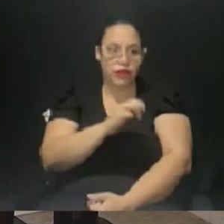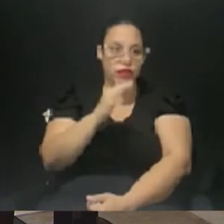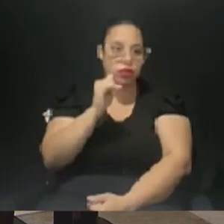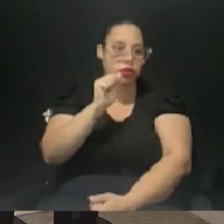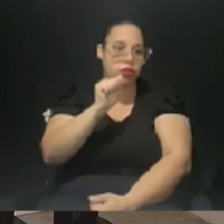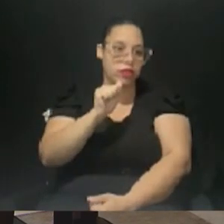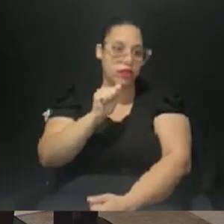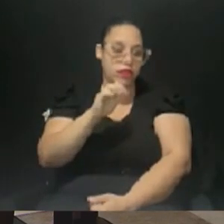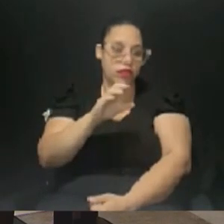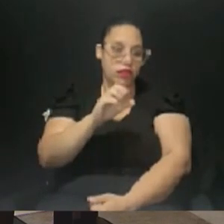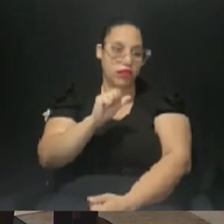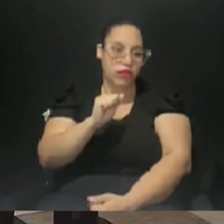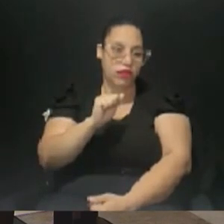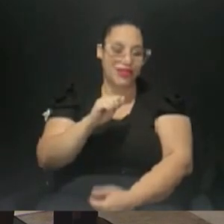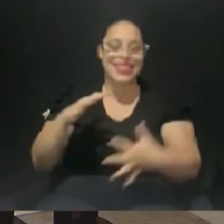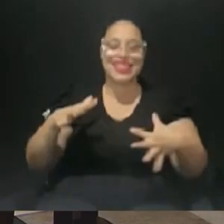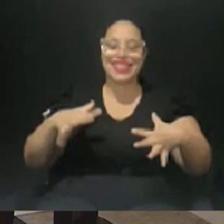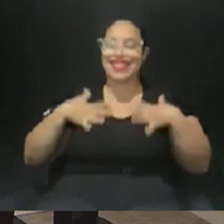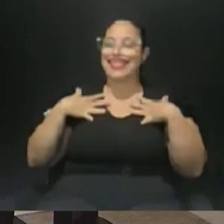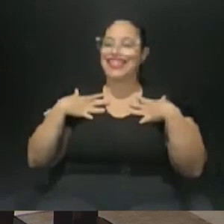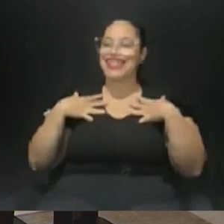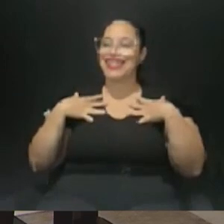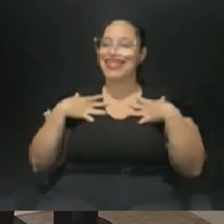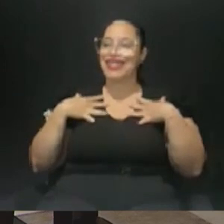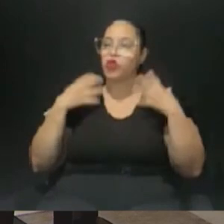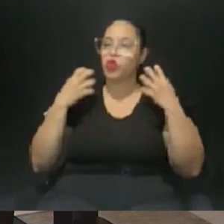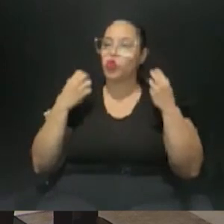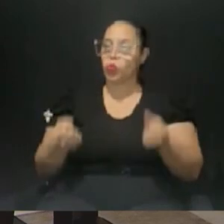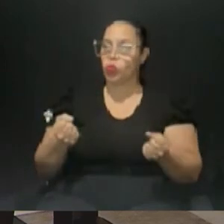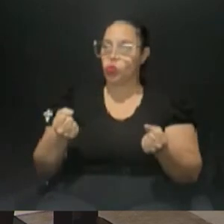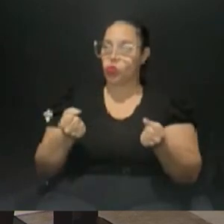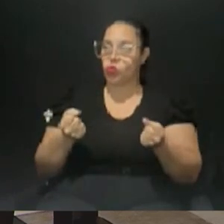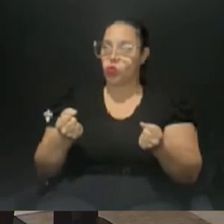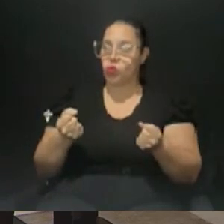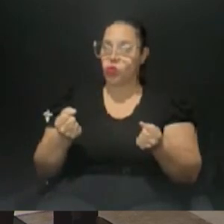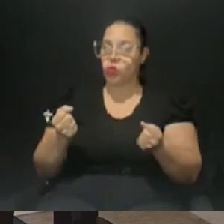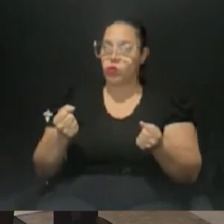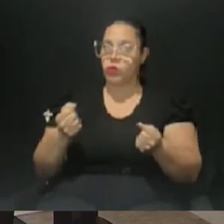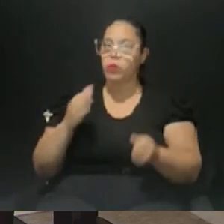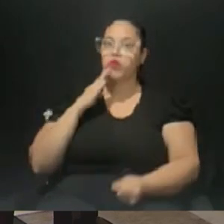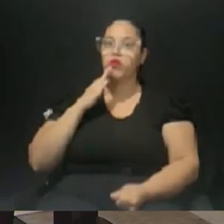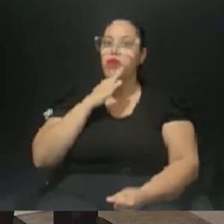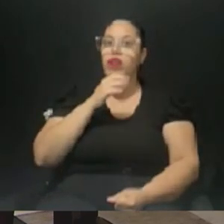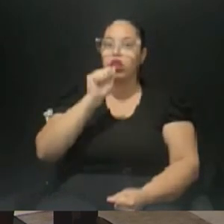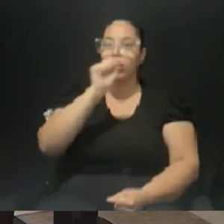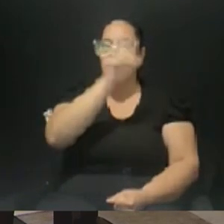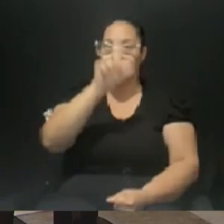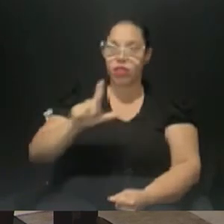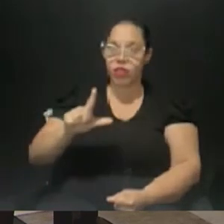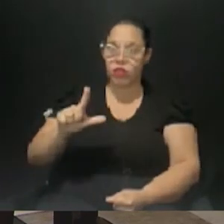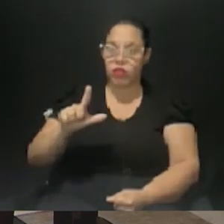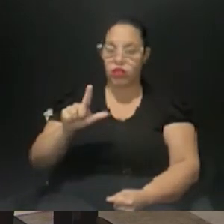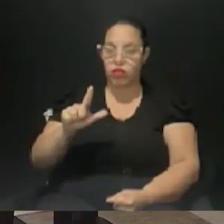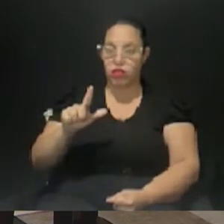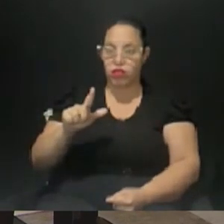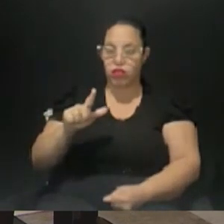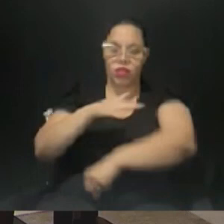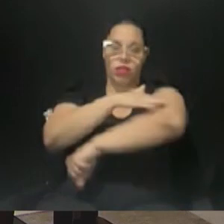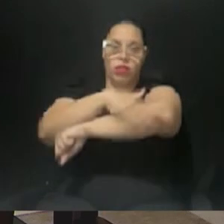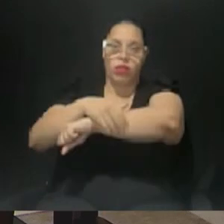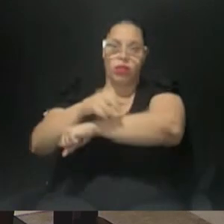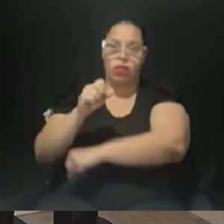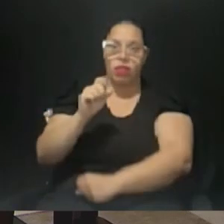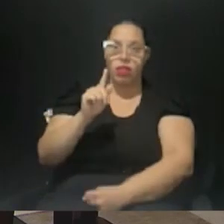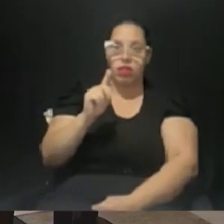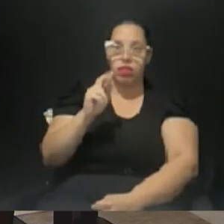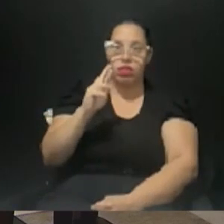o tradicional Bar Azul na Coronel Quinino, aqui no Cambuí. Fátima e